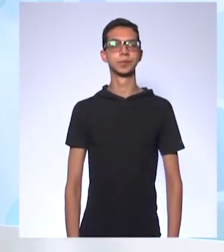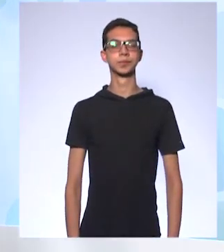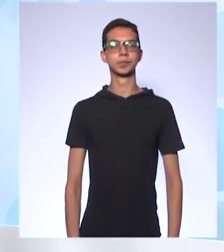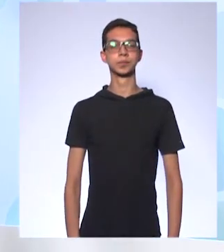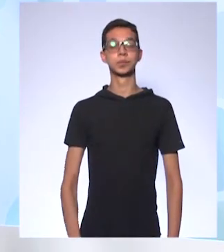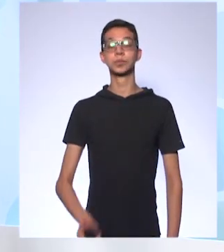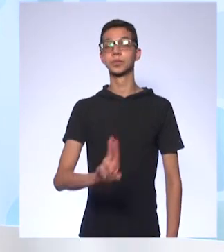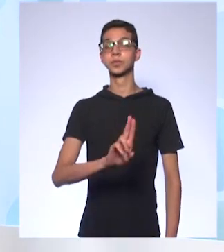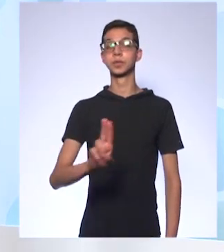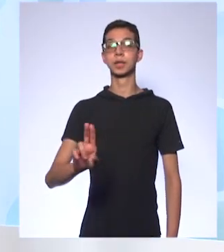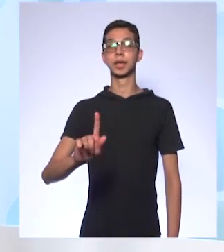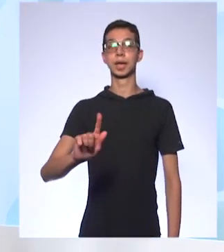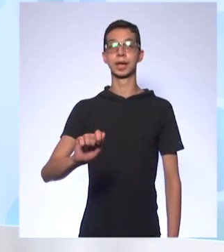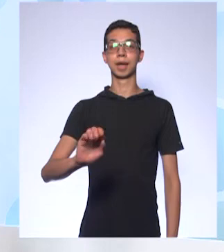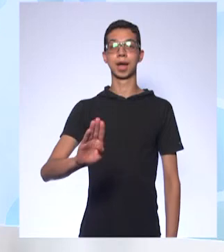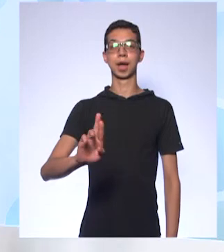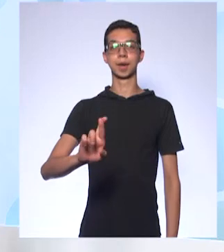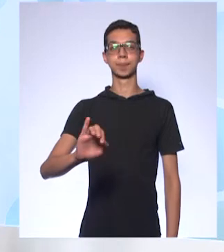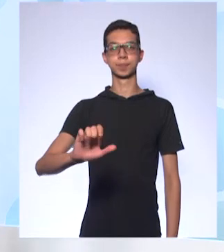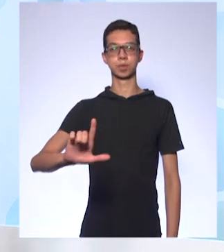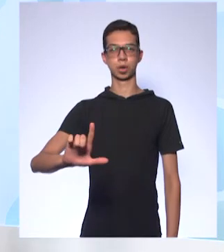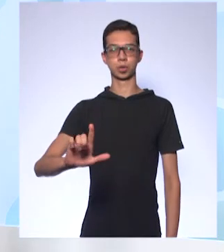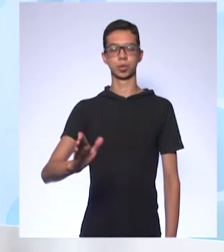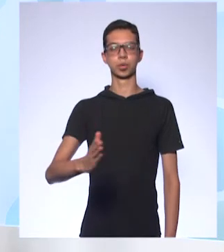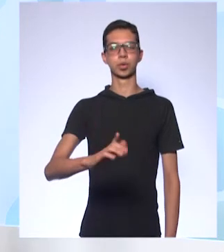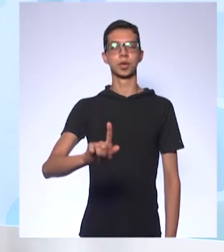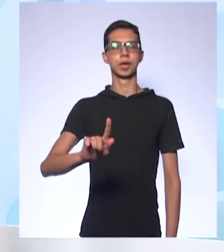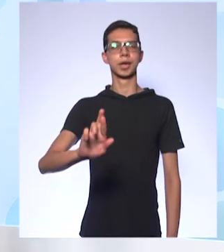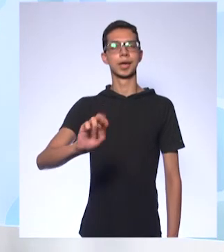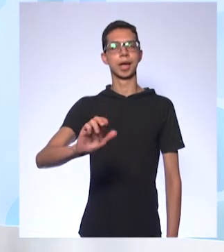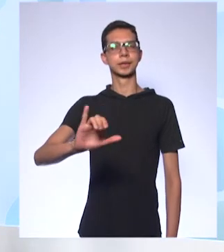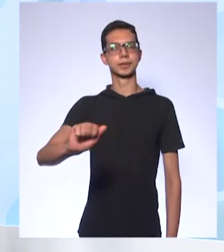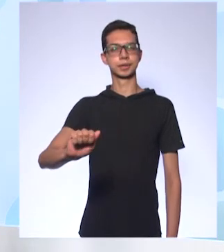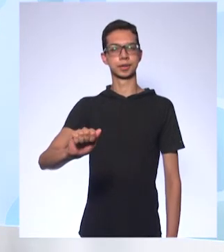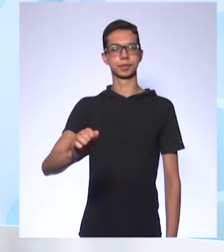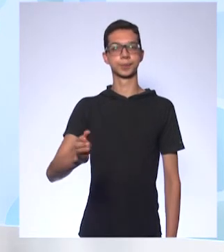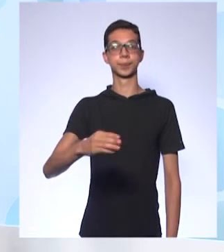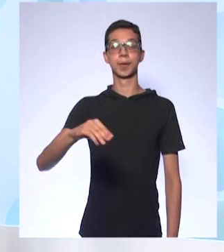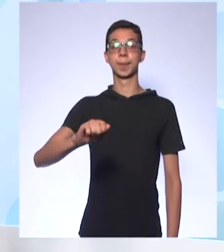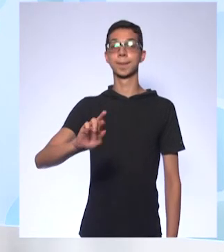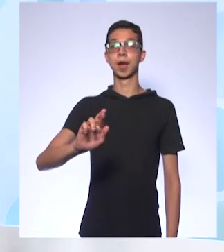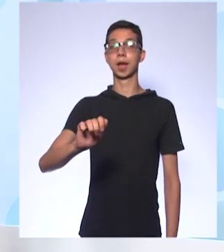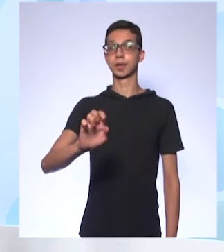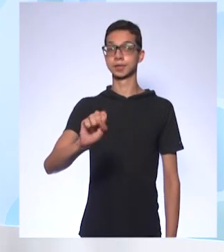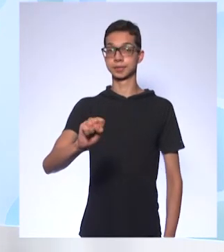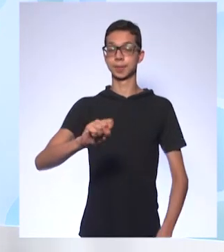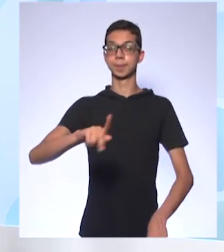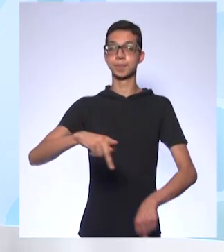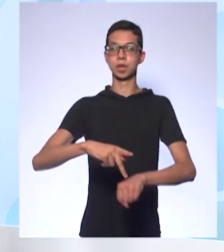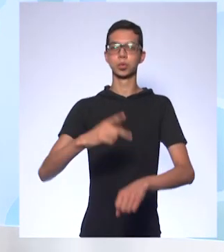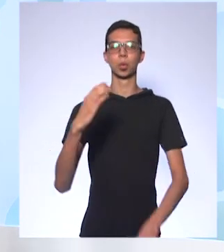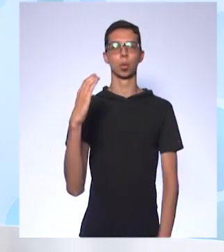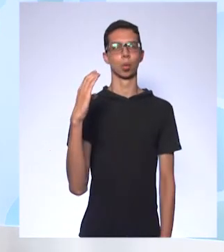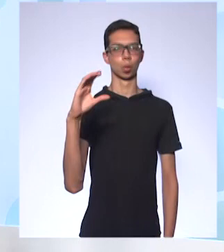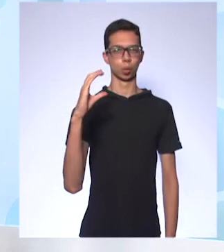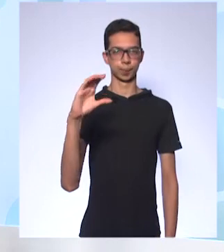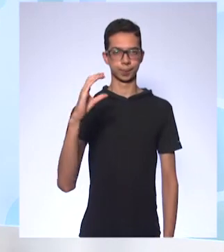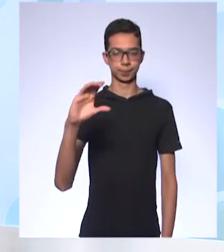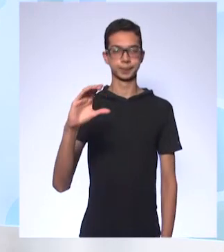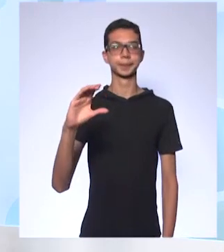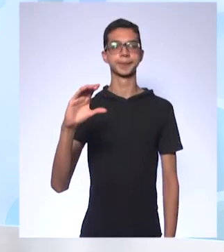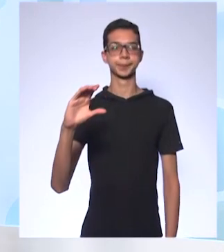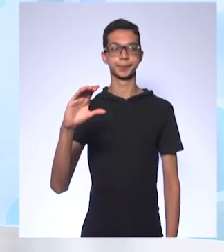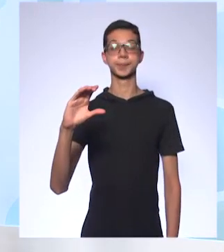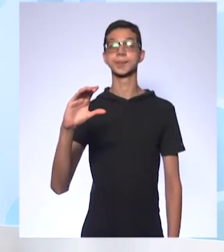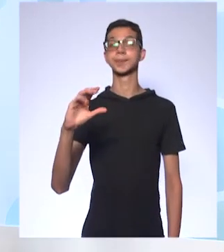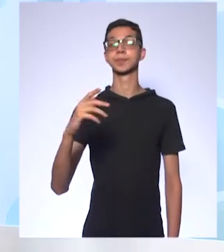Gabriel Garcia Marques, né? É um escritor colombiano e é um dos clássicos